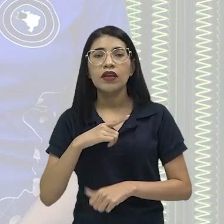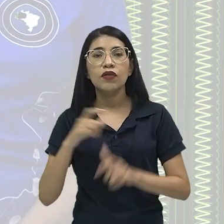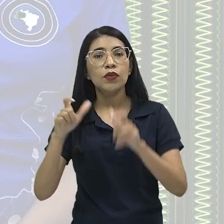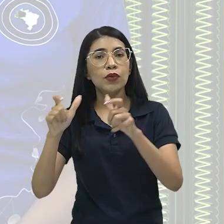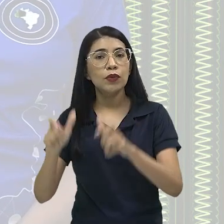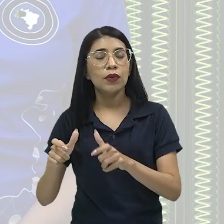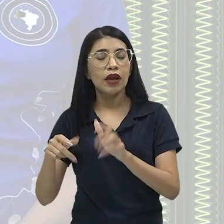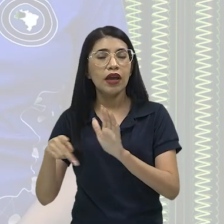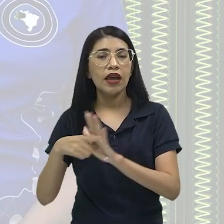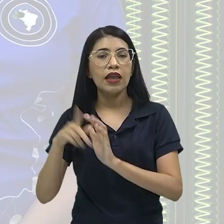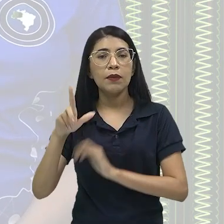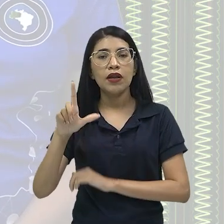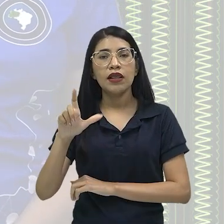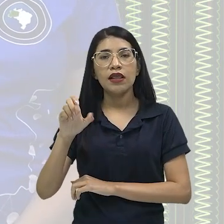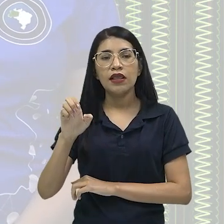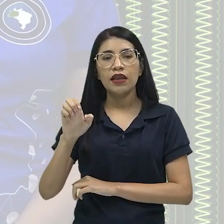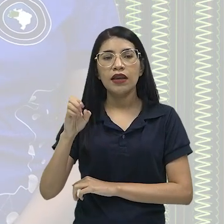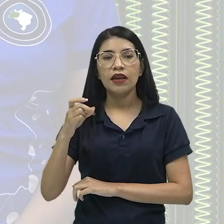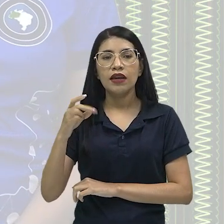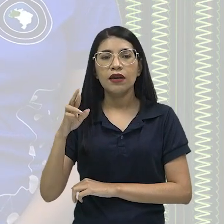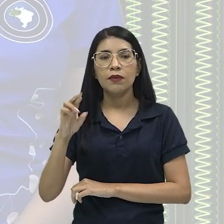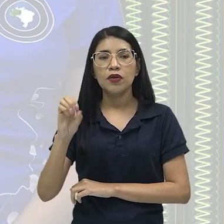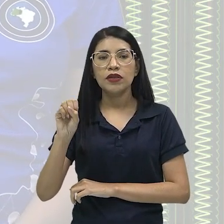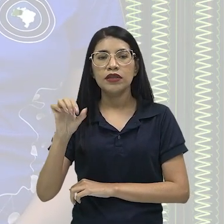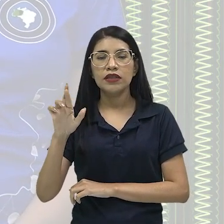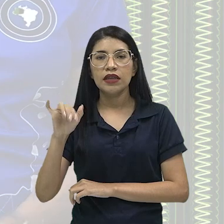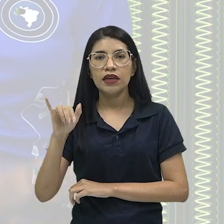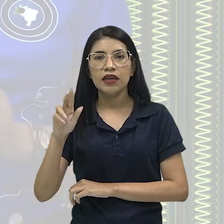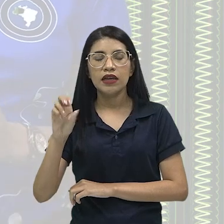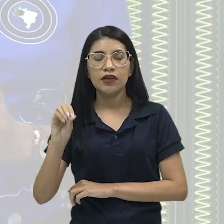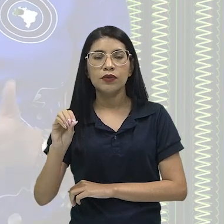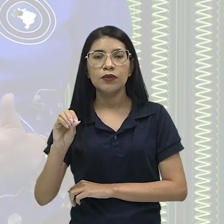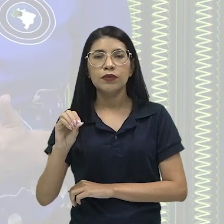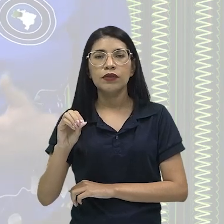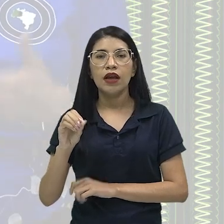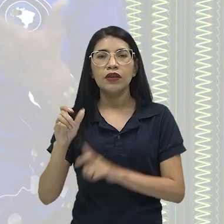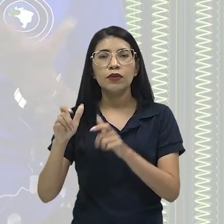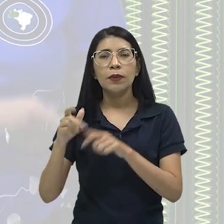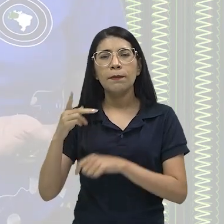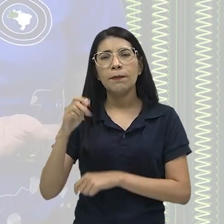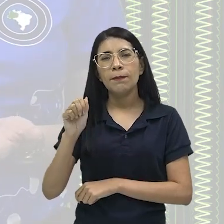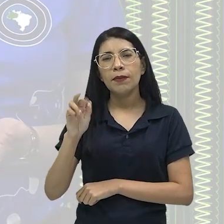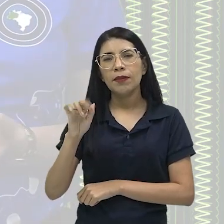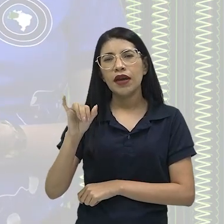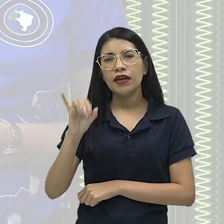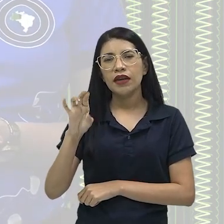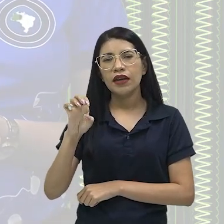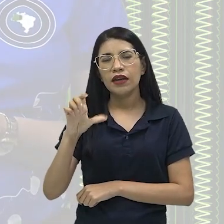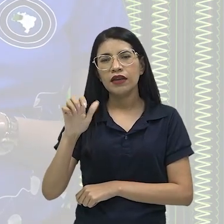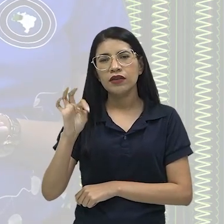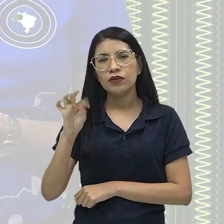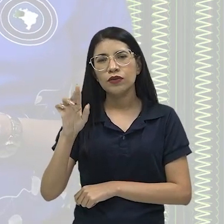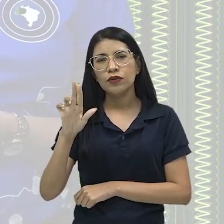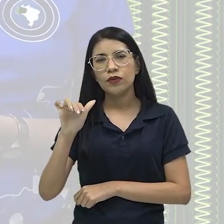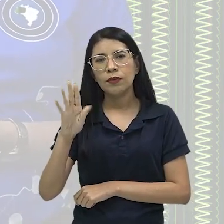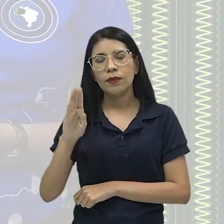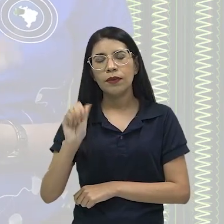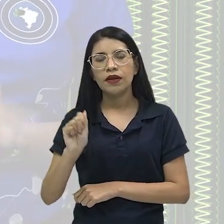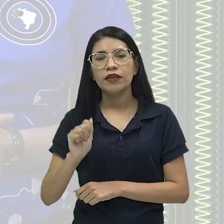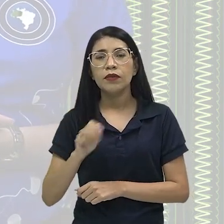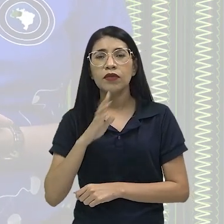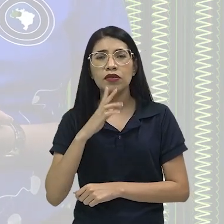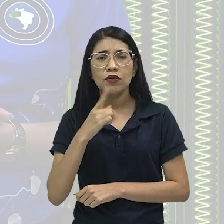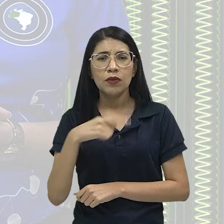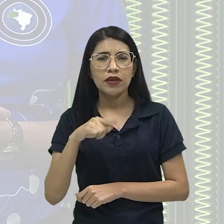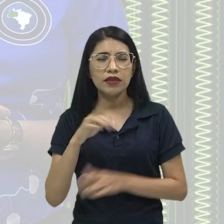leprosário, que hoje é conhecido como leprosário de Paricatuba. E para que vocês conheçam mais sobre esse local, eu trouxe